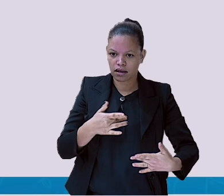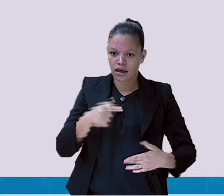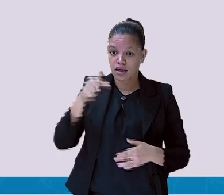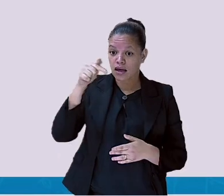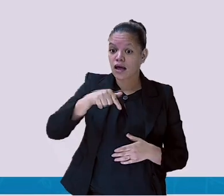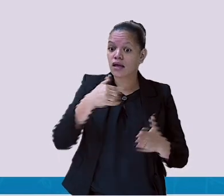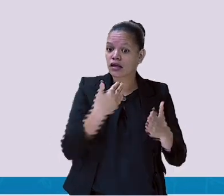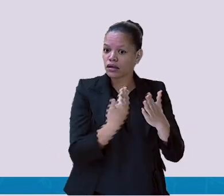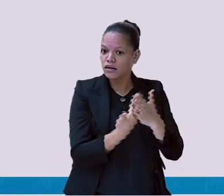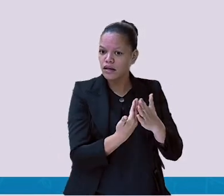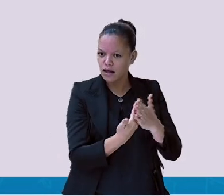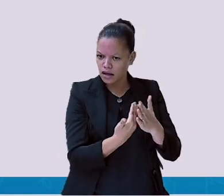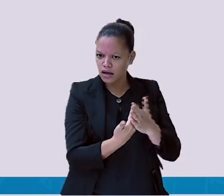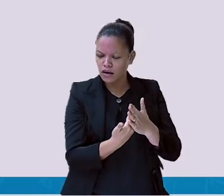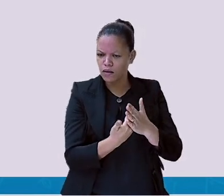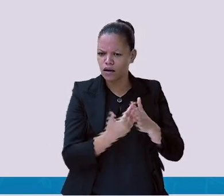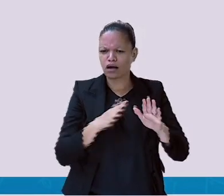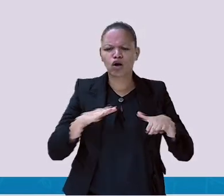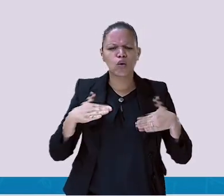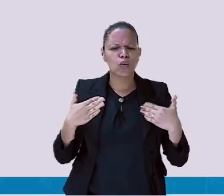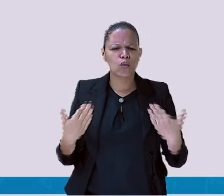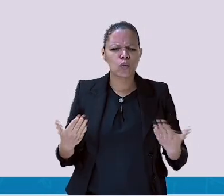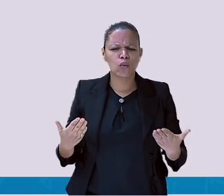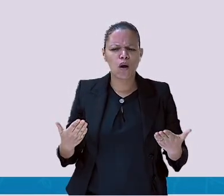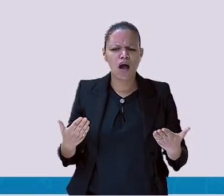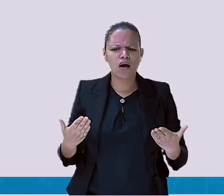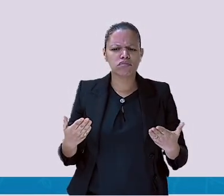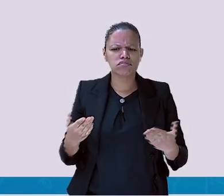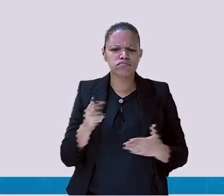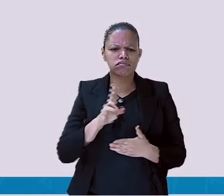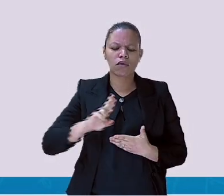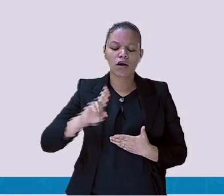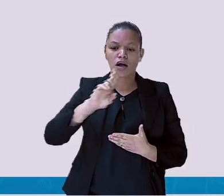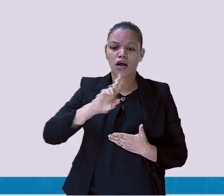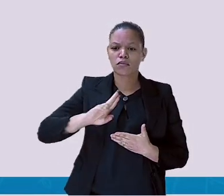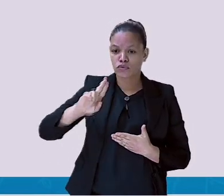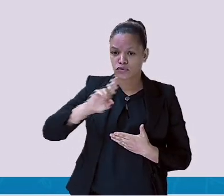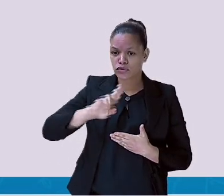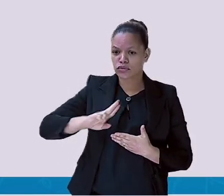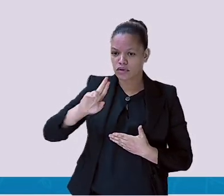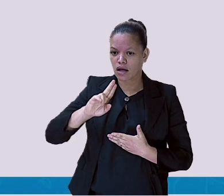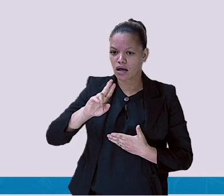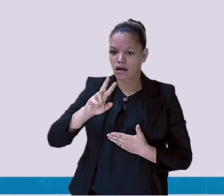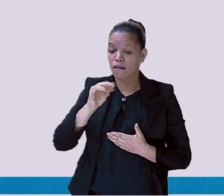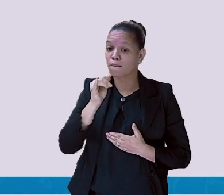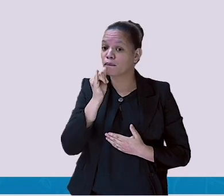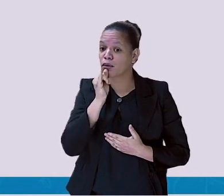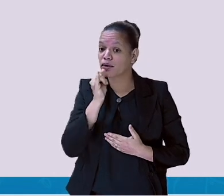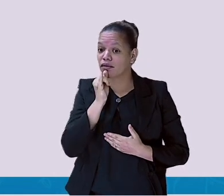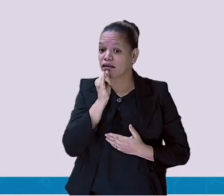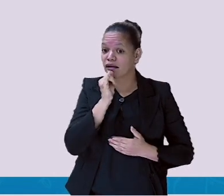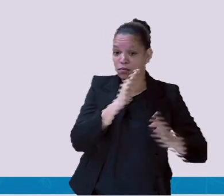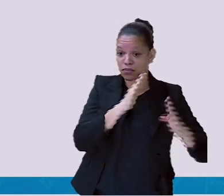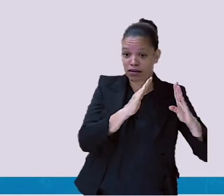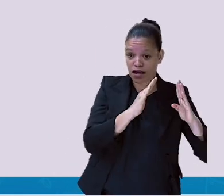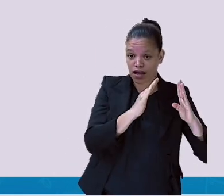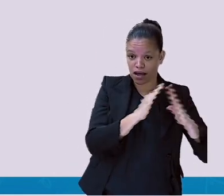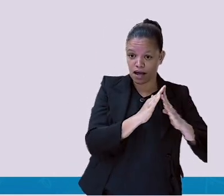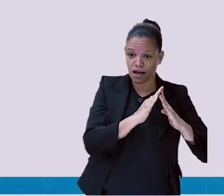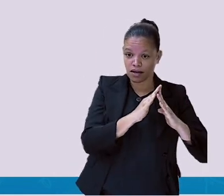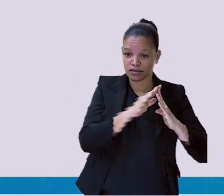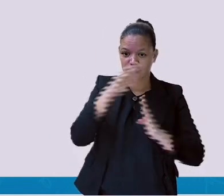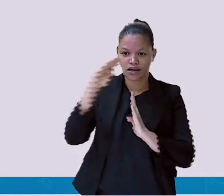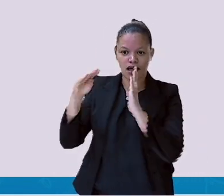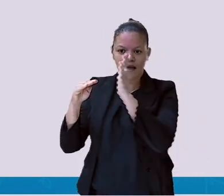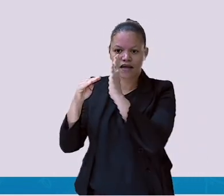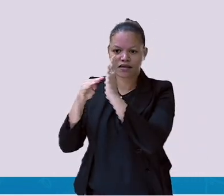hoje? Tá? Que eu até dei o exemplo para vocês que você foi medir da sua casa até na padaria, tá? Então, você